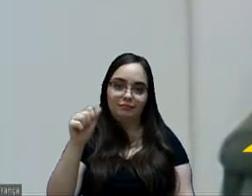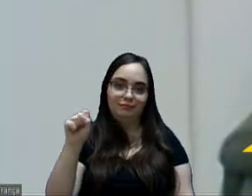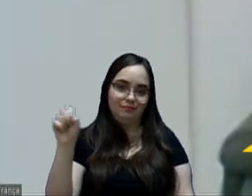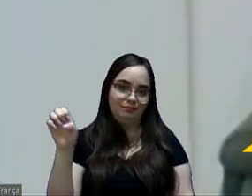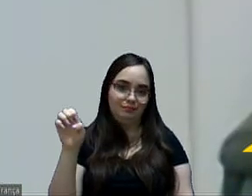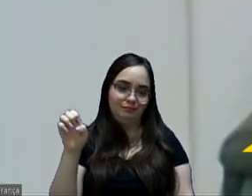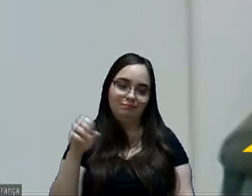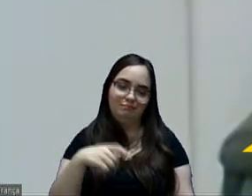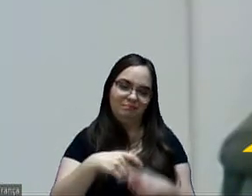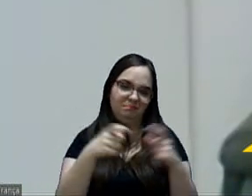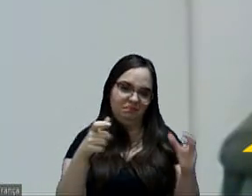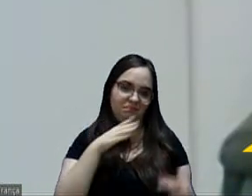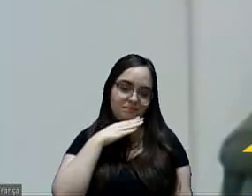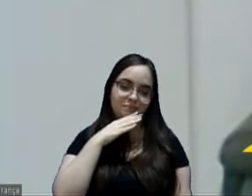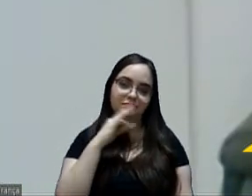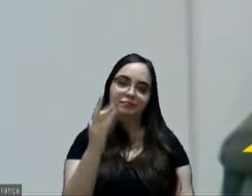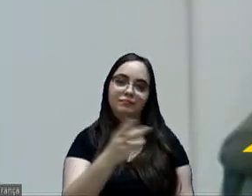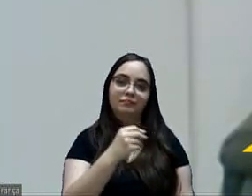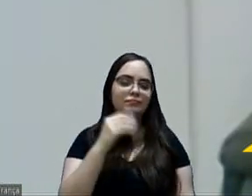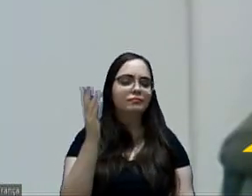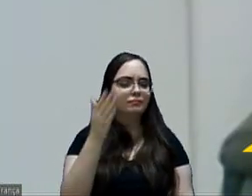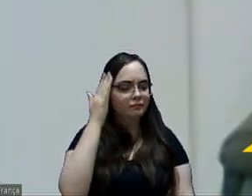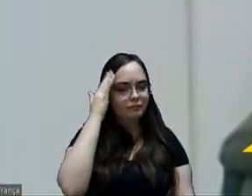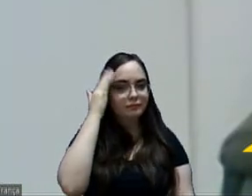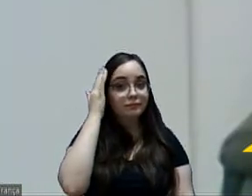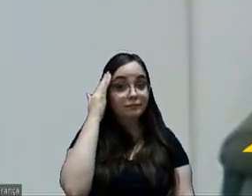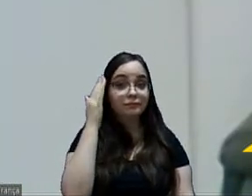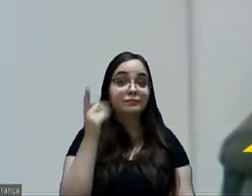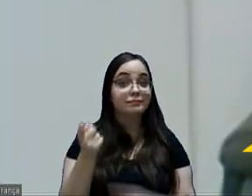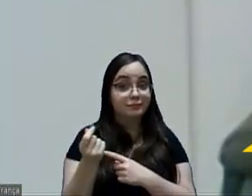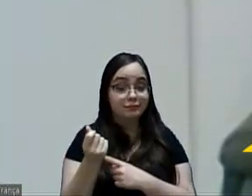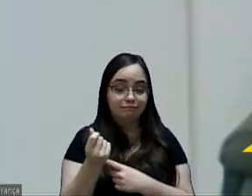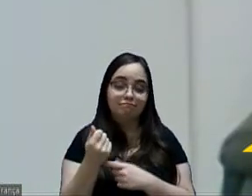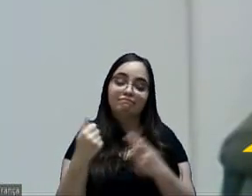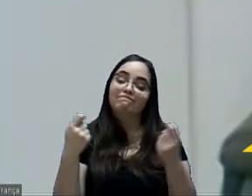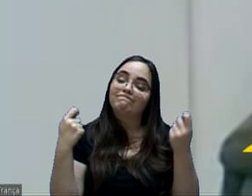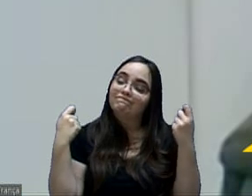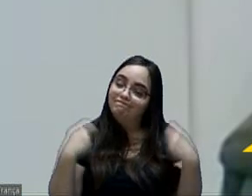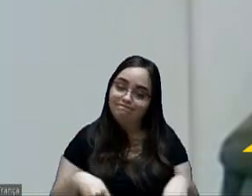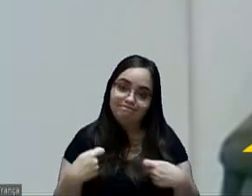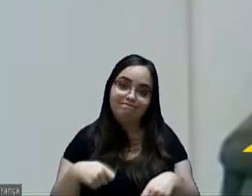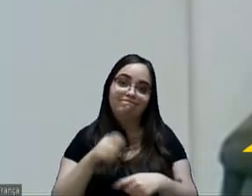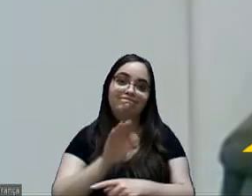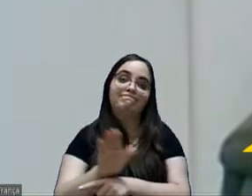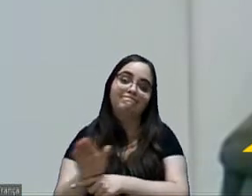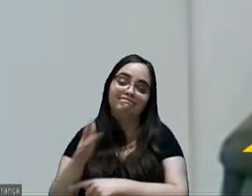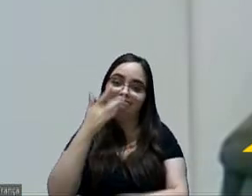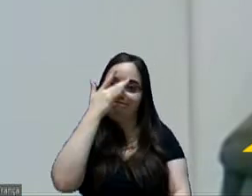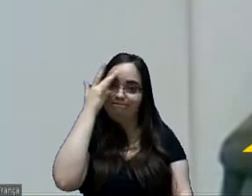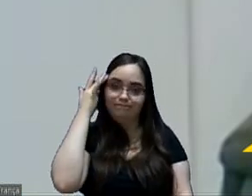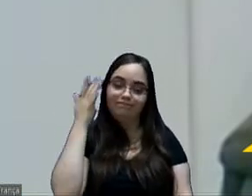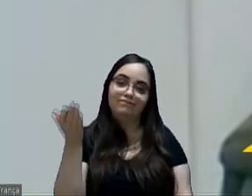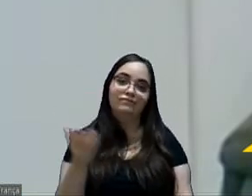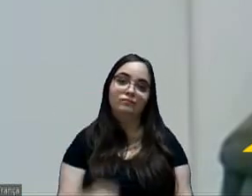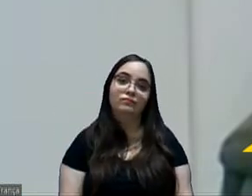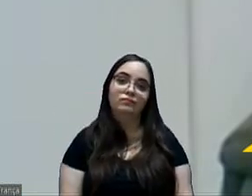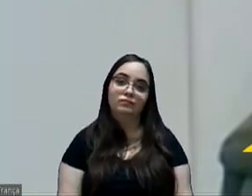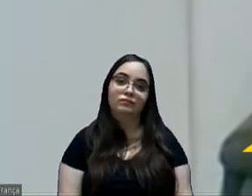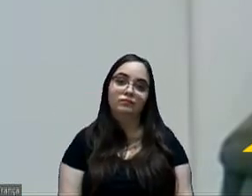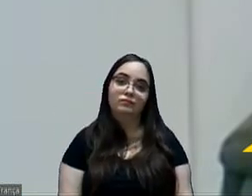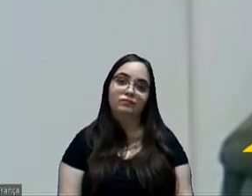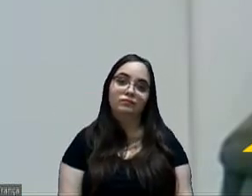vereador conhece, sabe que esse dinheiro vai fazer muita falta para atender, fazer aquele trabalho maravilhoso que só o